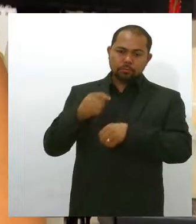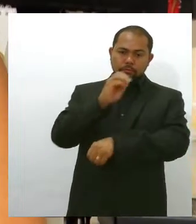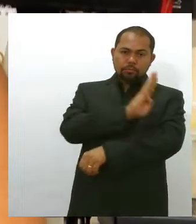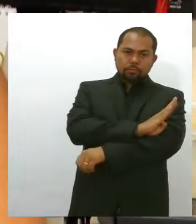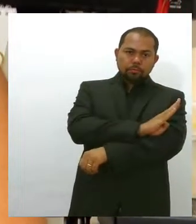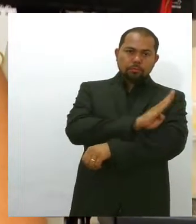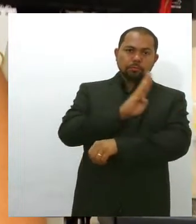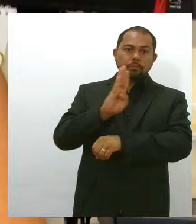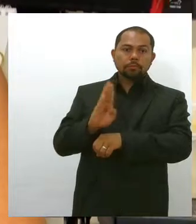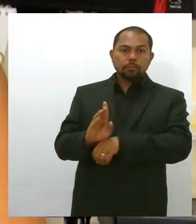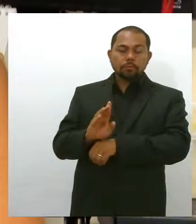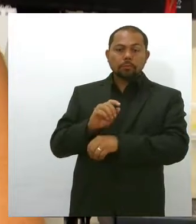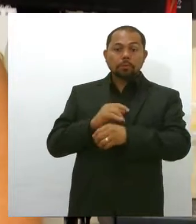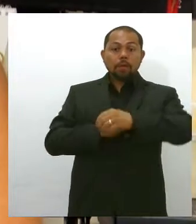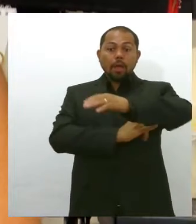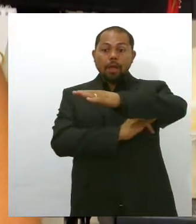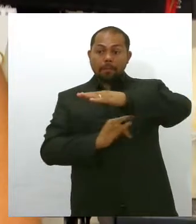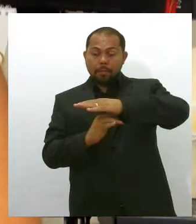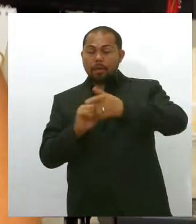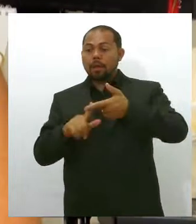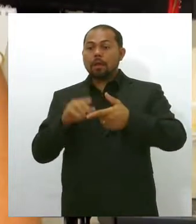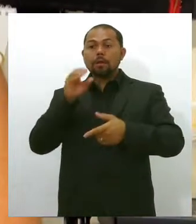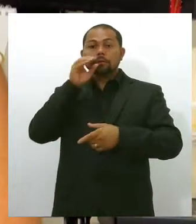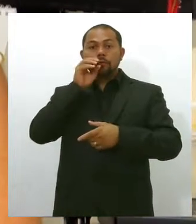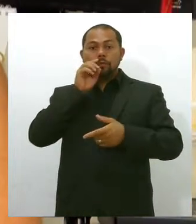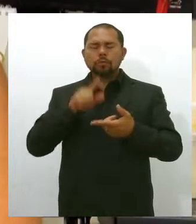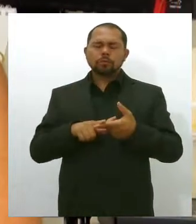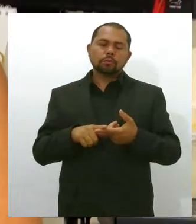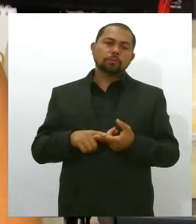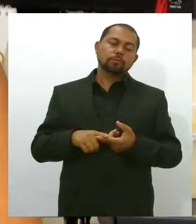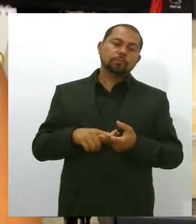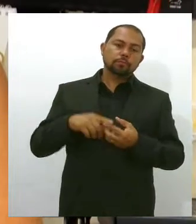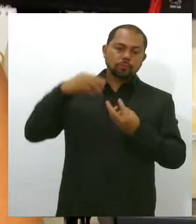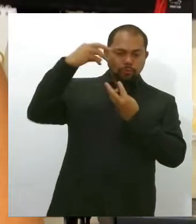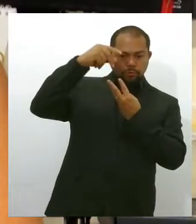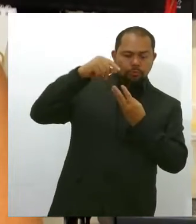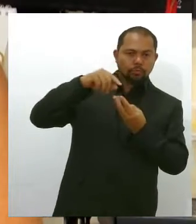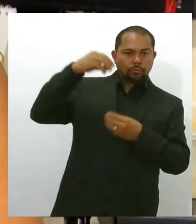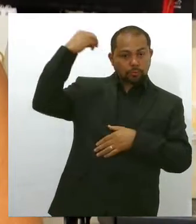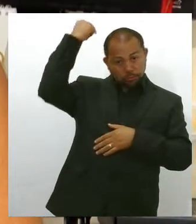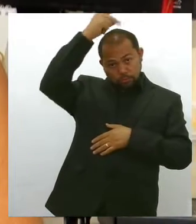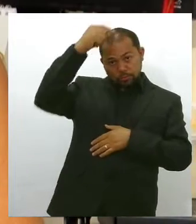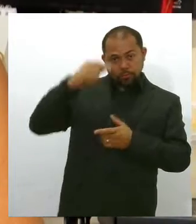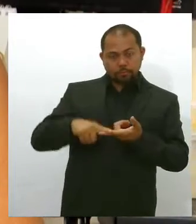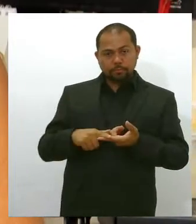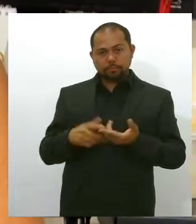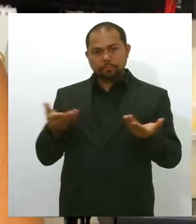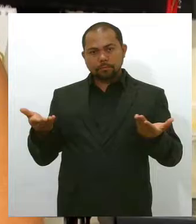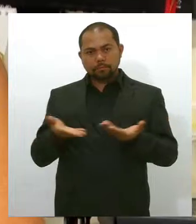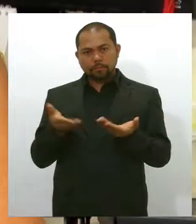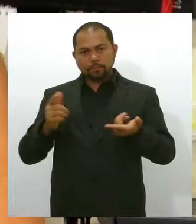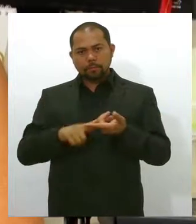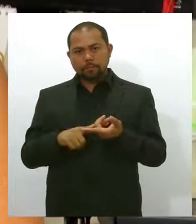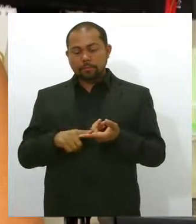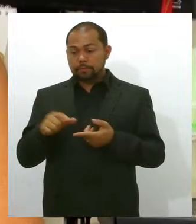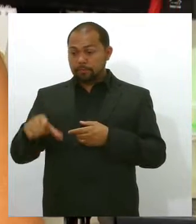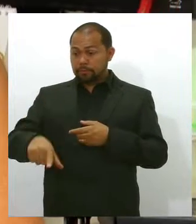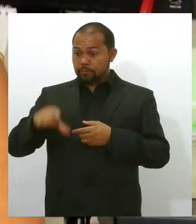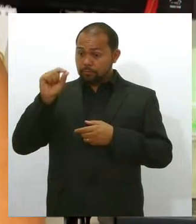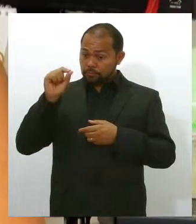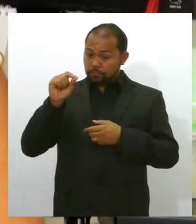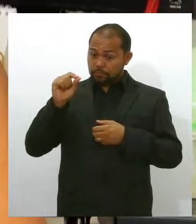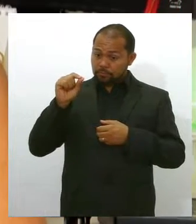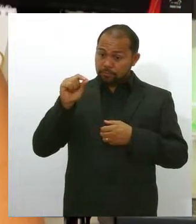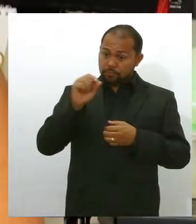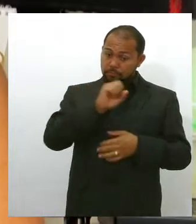2020 uma das novidades é que agora quando a gente for escolher o senador nós iremos também